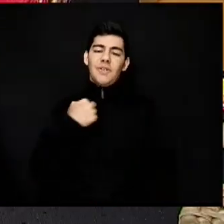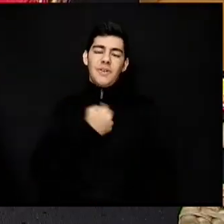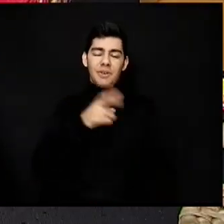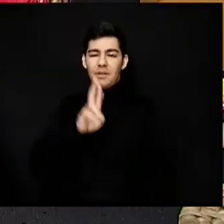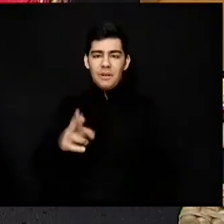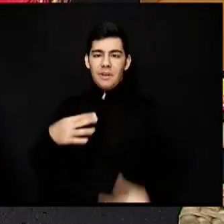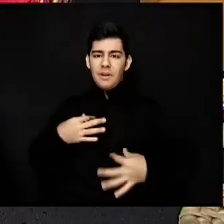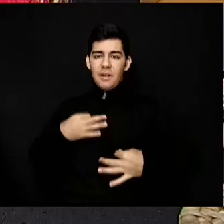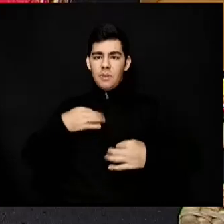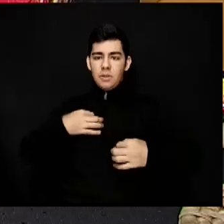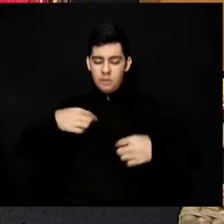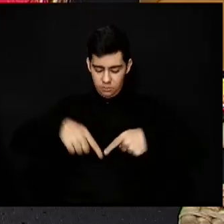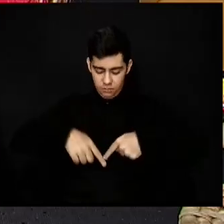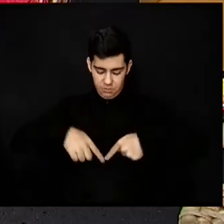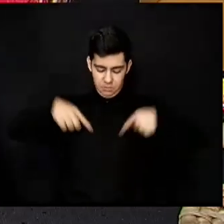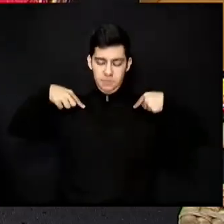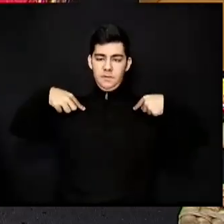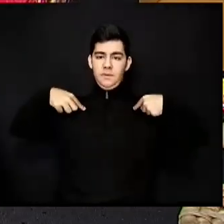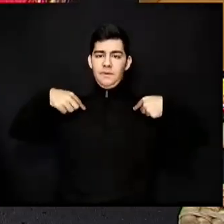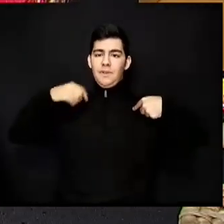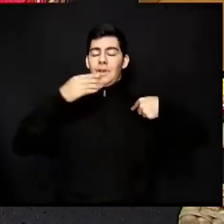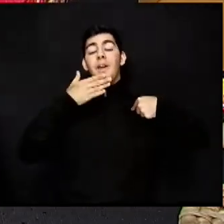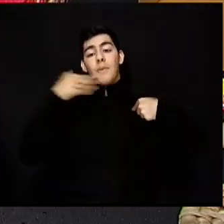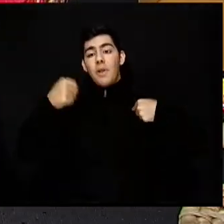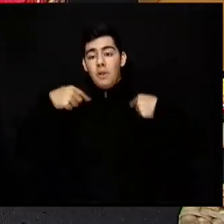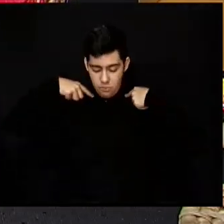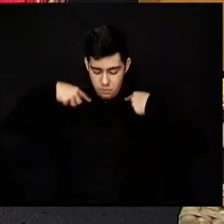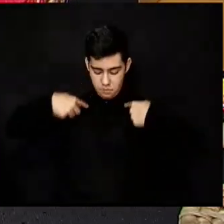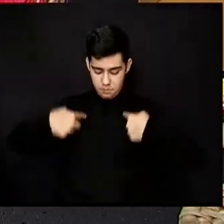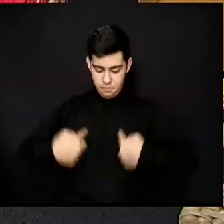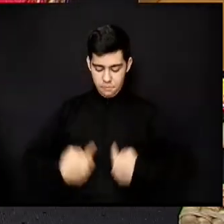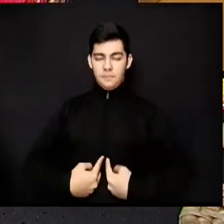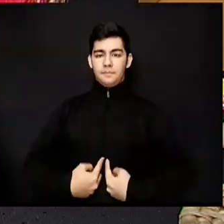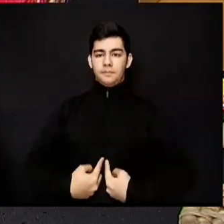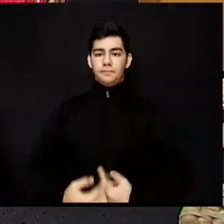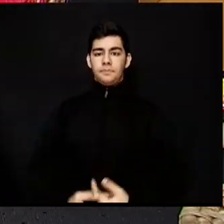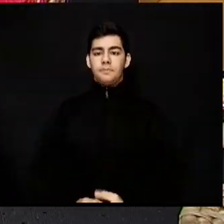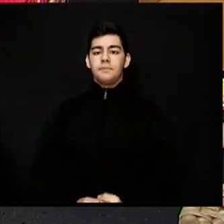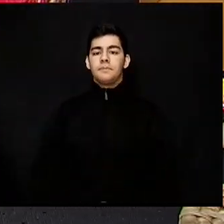legal. Aí a gente corta aqui.